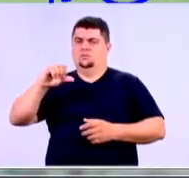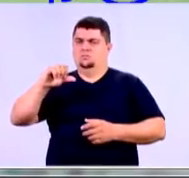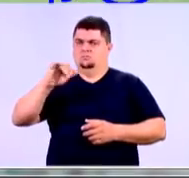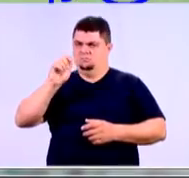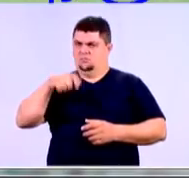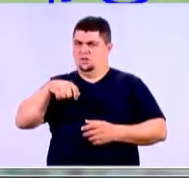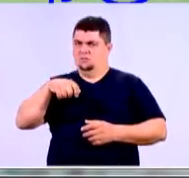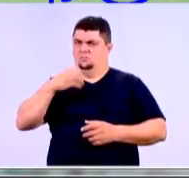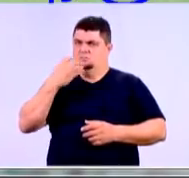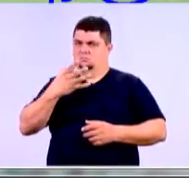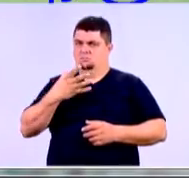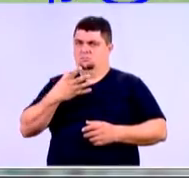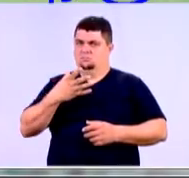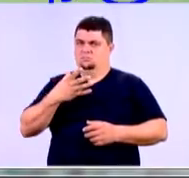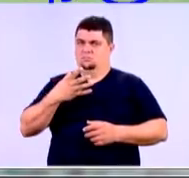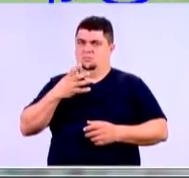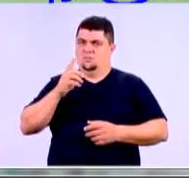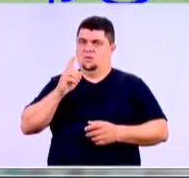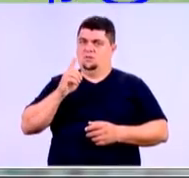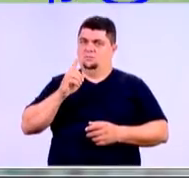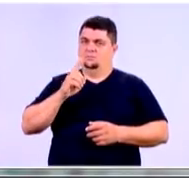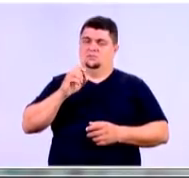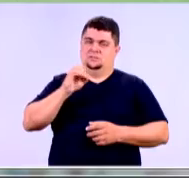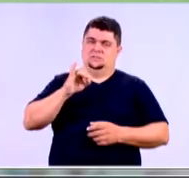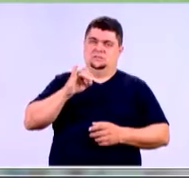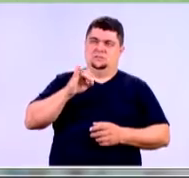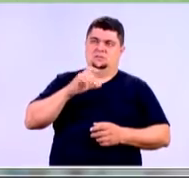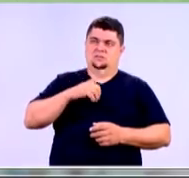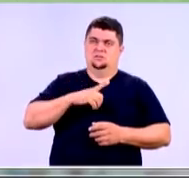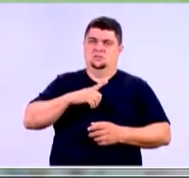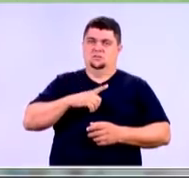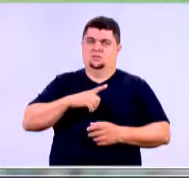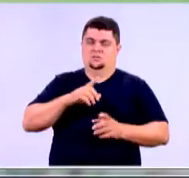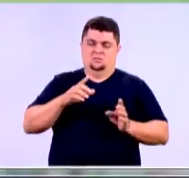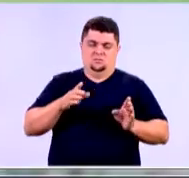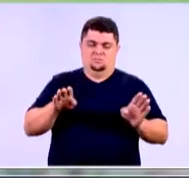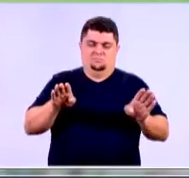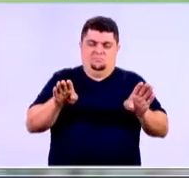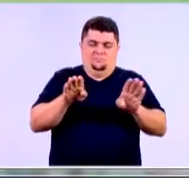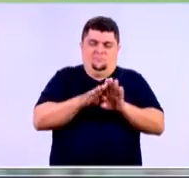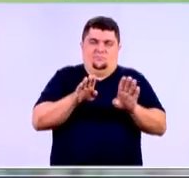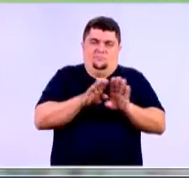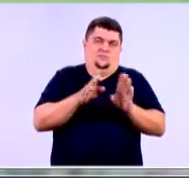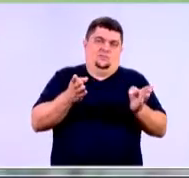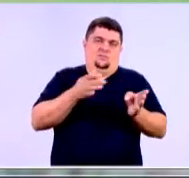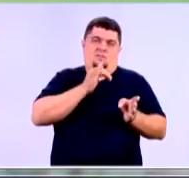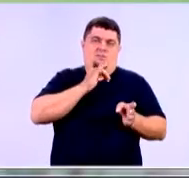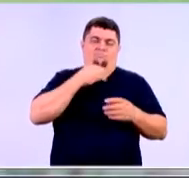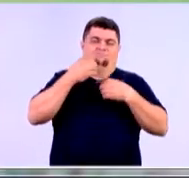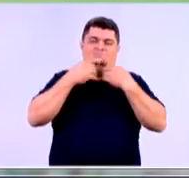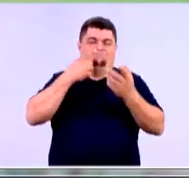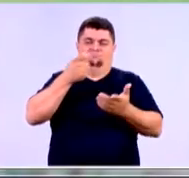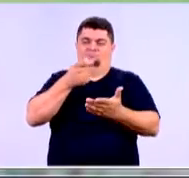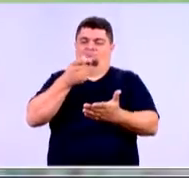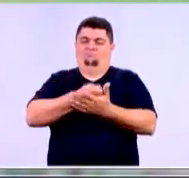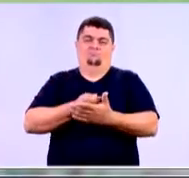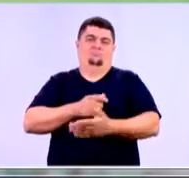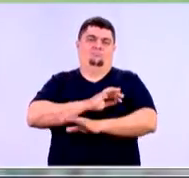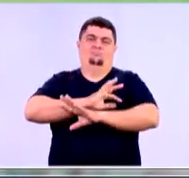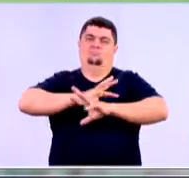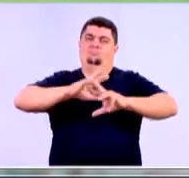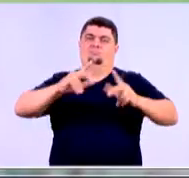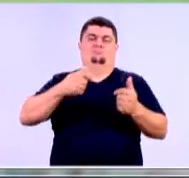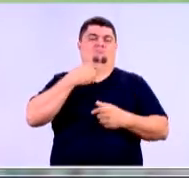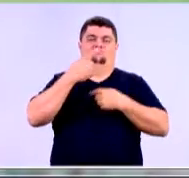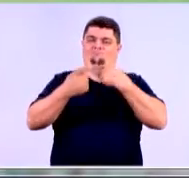pagar? Aí seria em caso, se ela encerrasse as suas atividades hoje, ela não conseguiria saldar todas